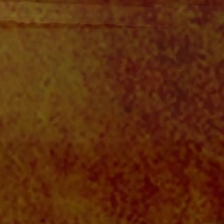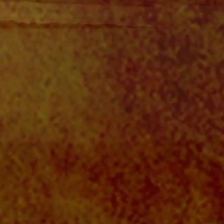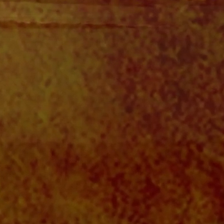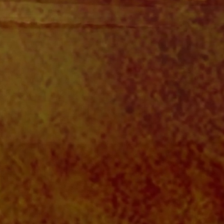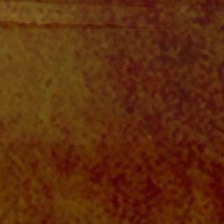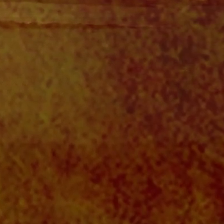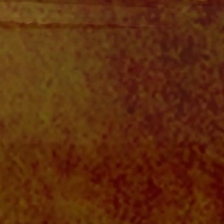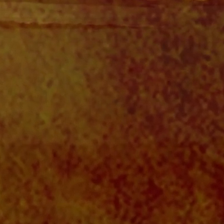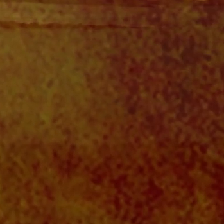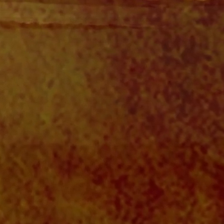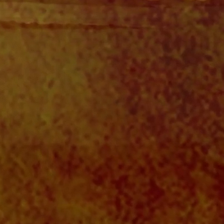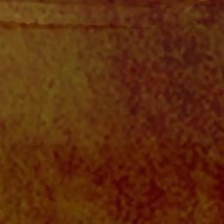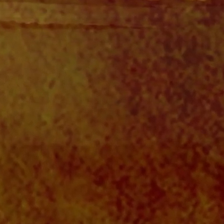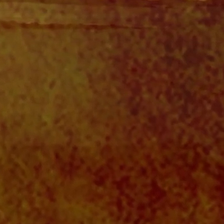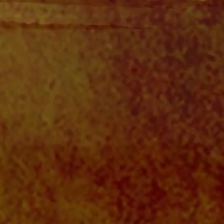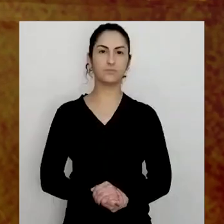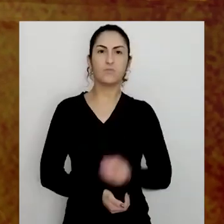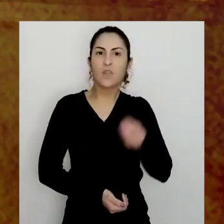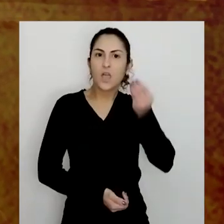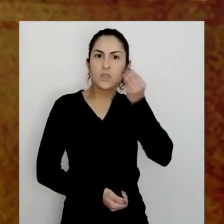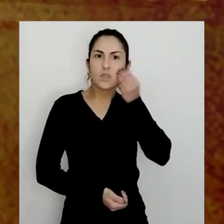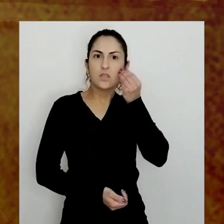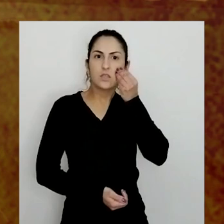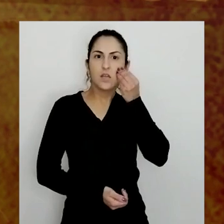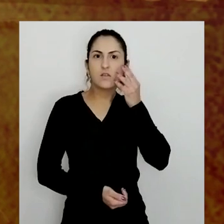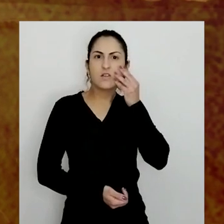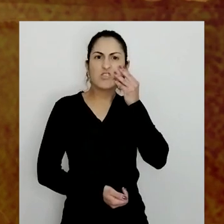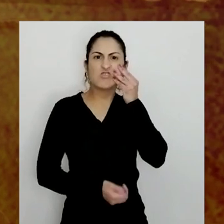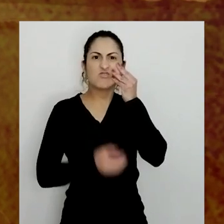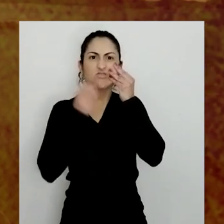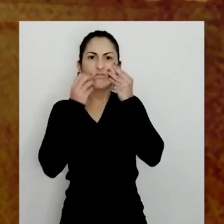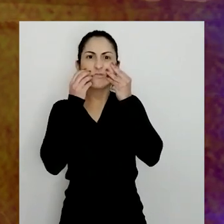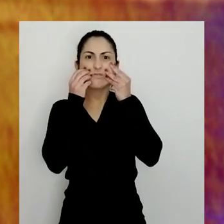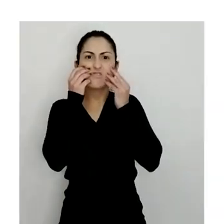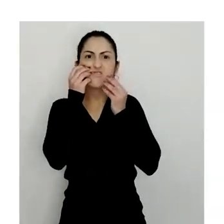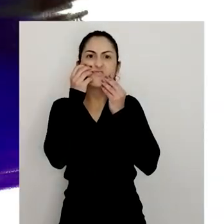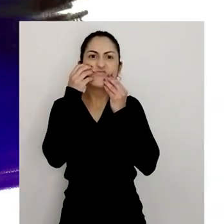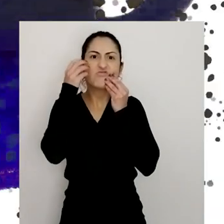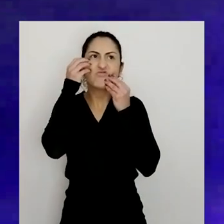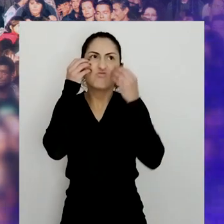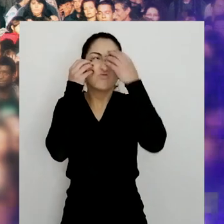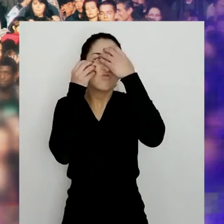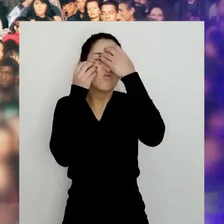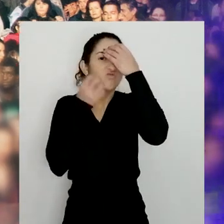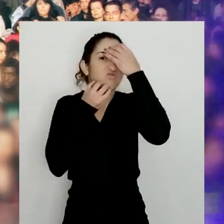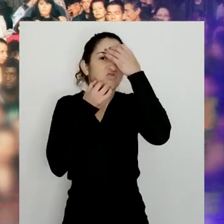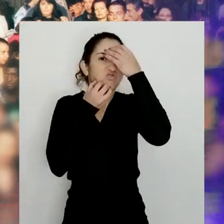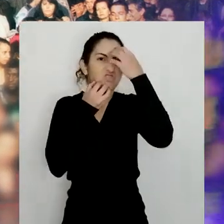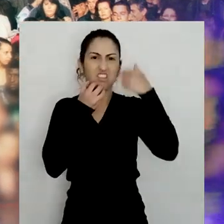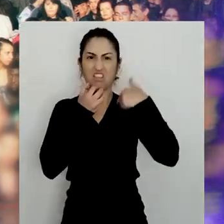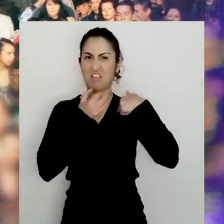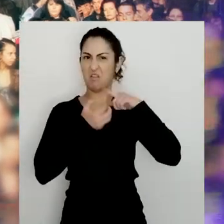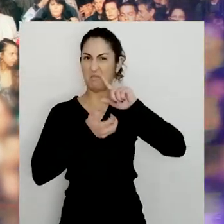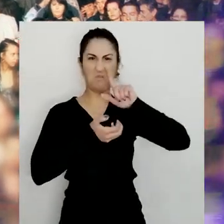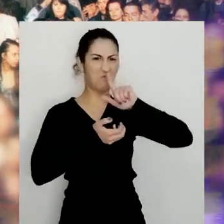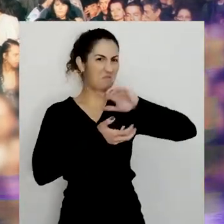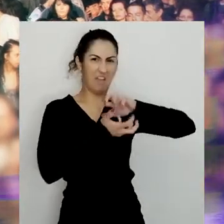Tentaram me moldar, mas eu não sou feita de argila. Eu sou feita de gente.